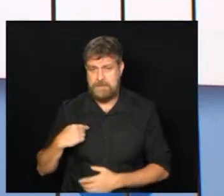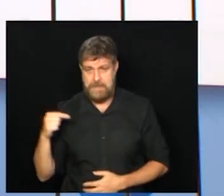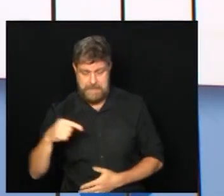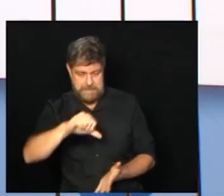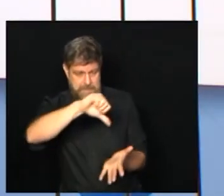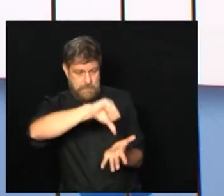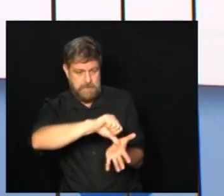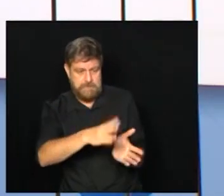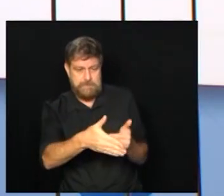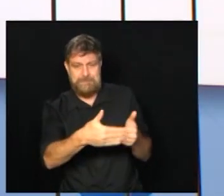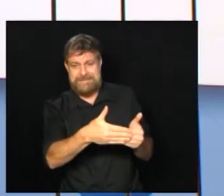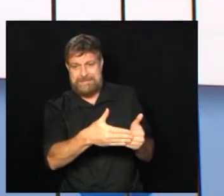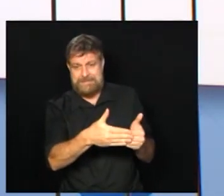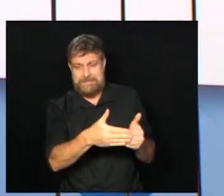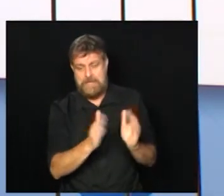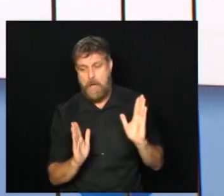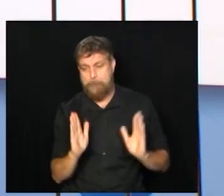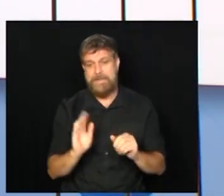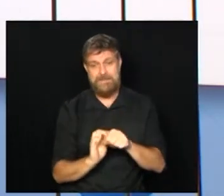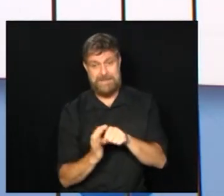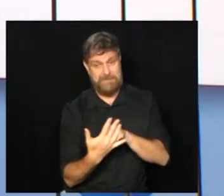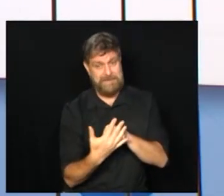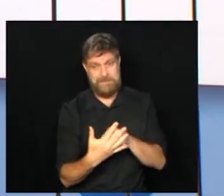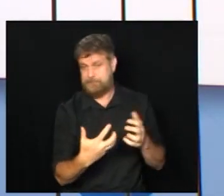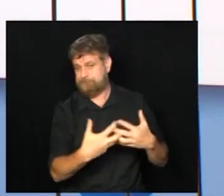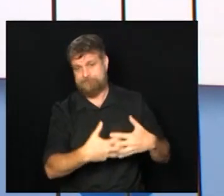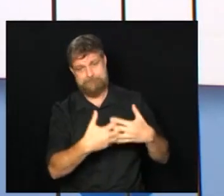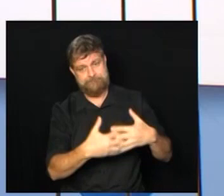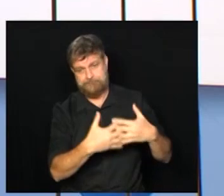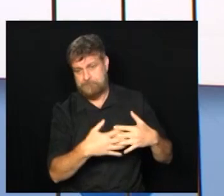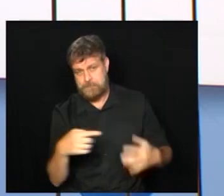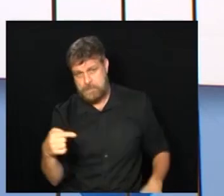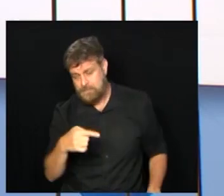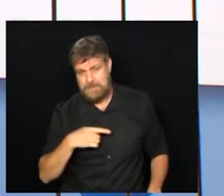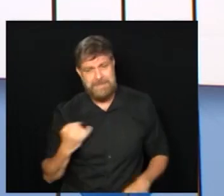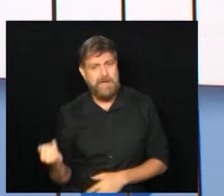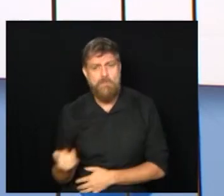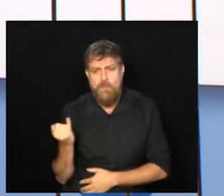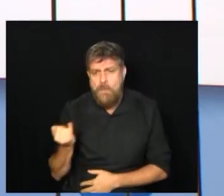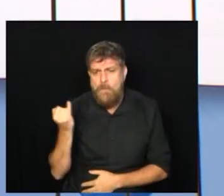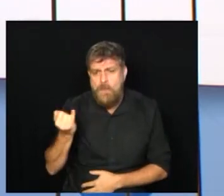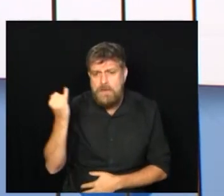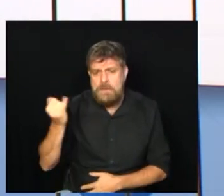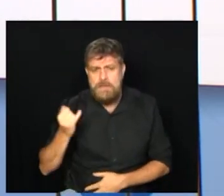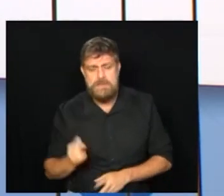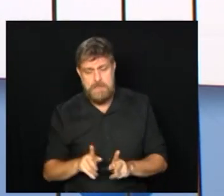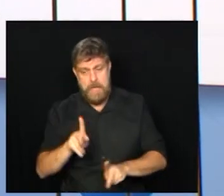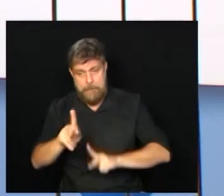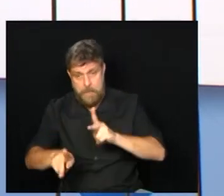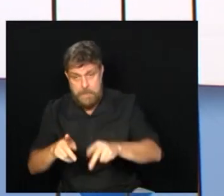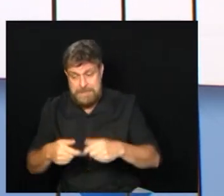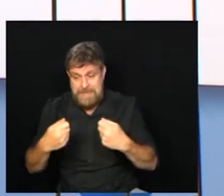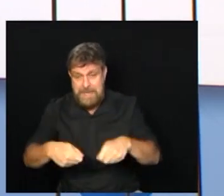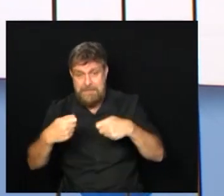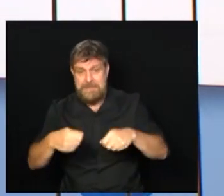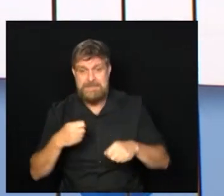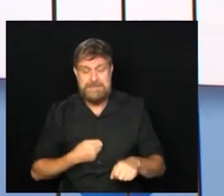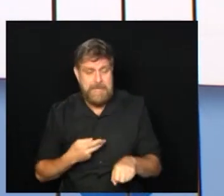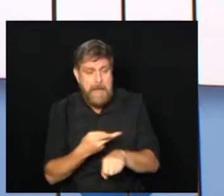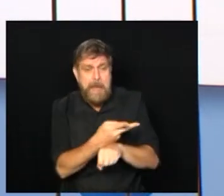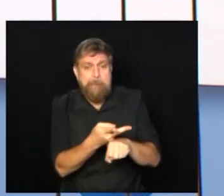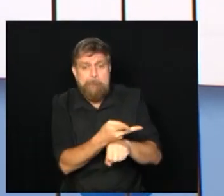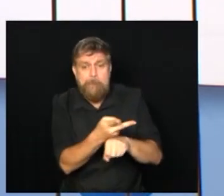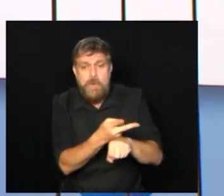foram fechados durante a pandemia e eles são de extrema importância para a população que procura por algum